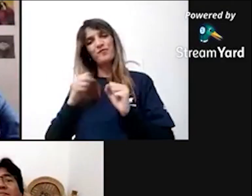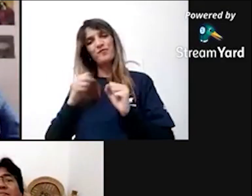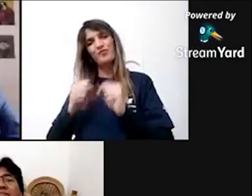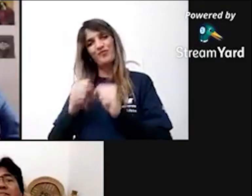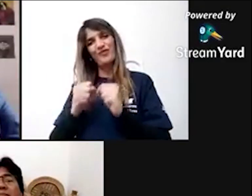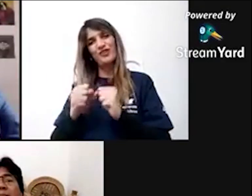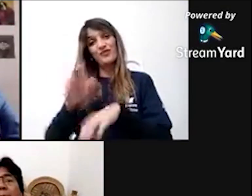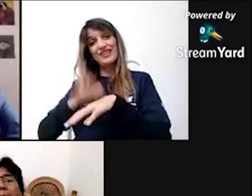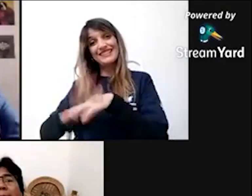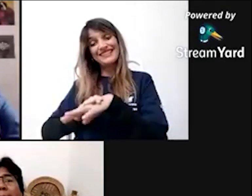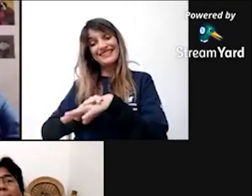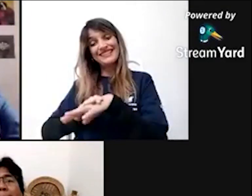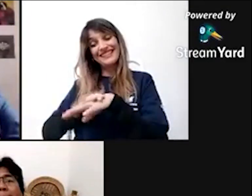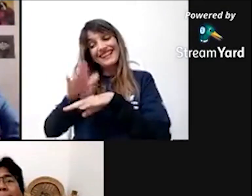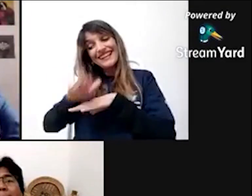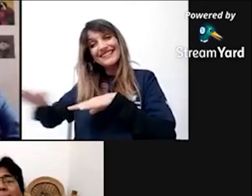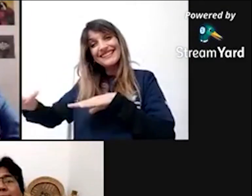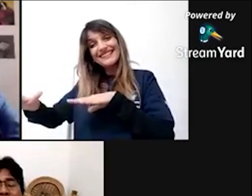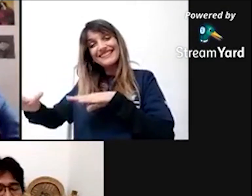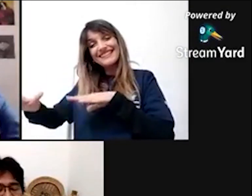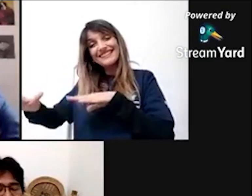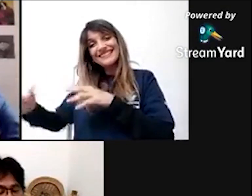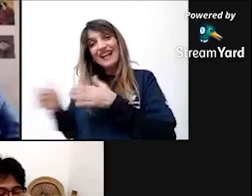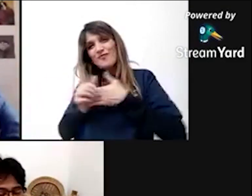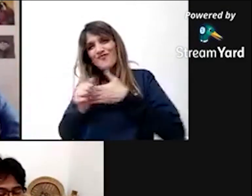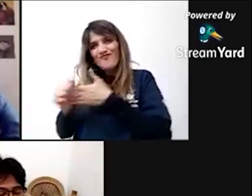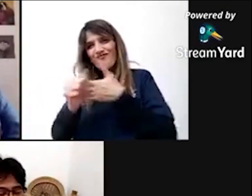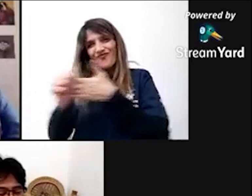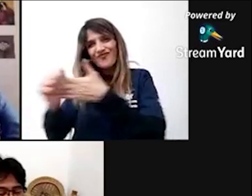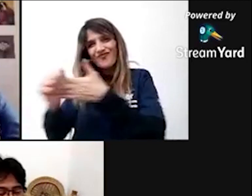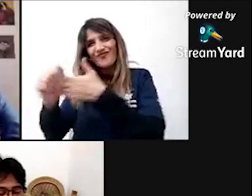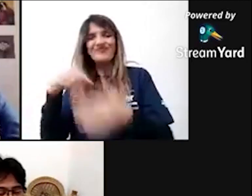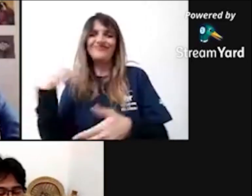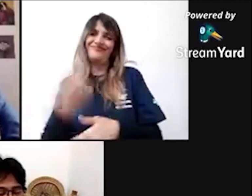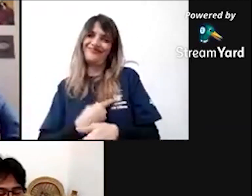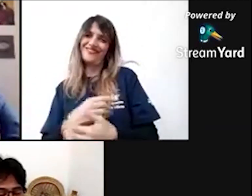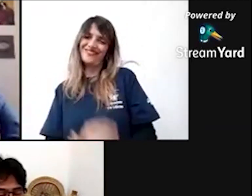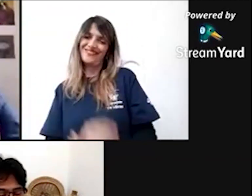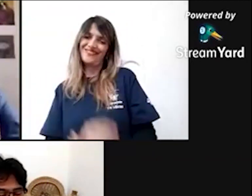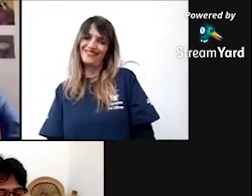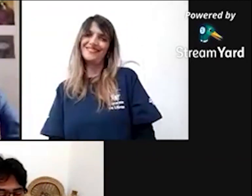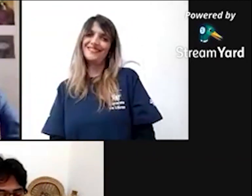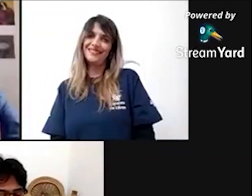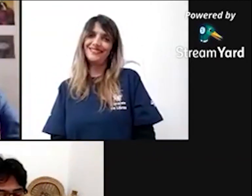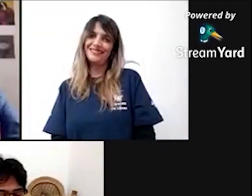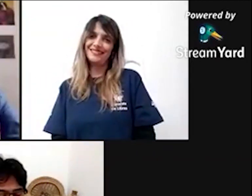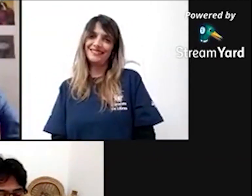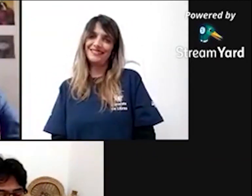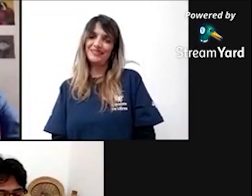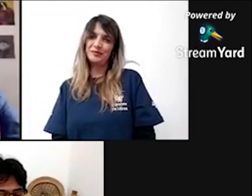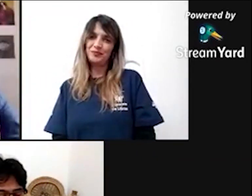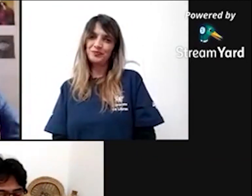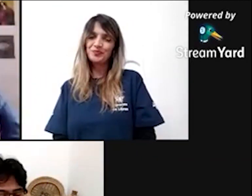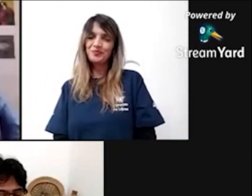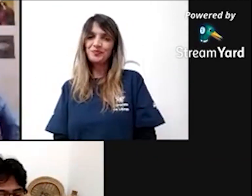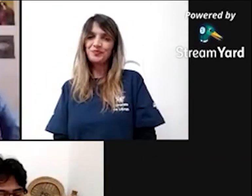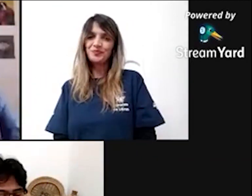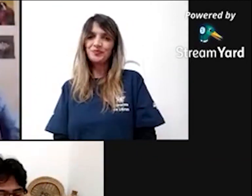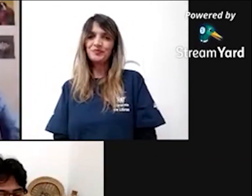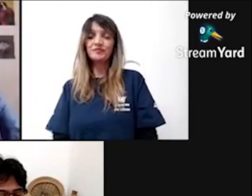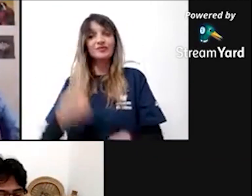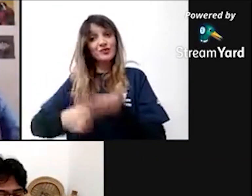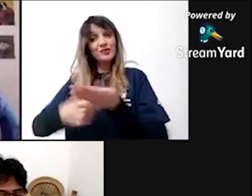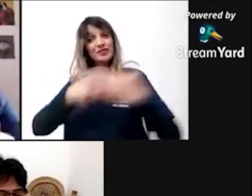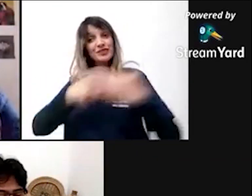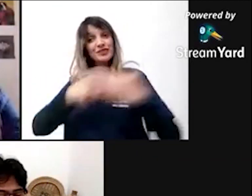crianças mergulhem nas nossas águas límpidas, né? E aí a gente efetivamente cumpre o nosso papel.